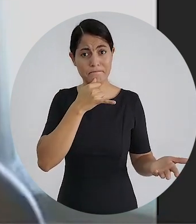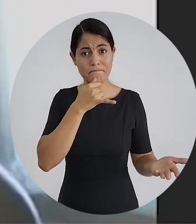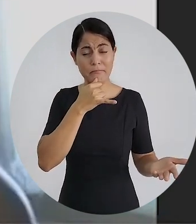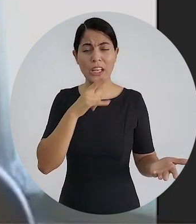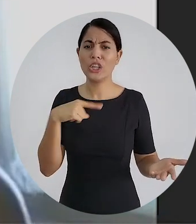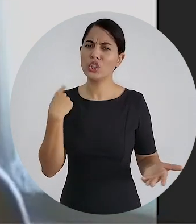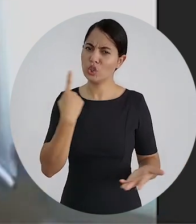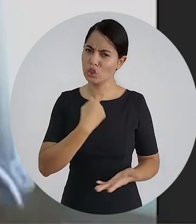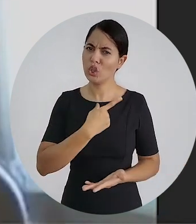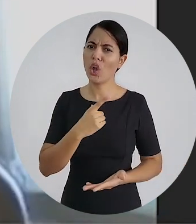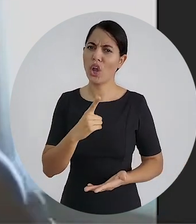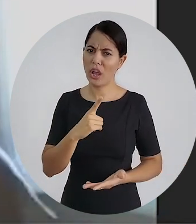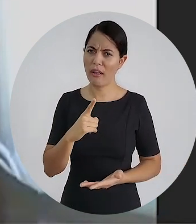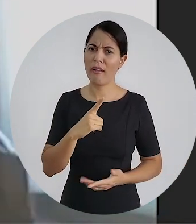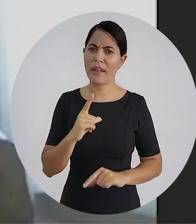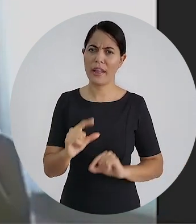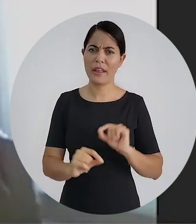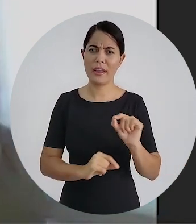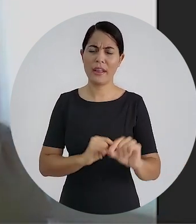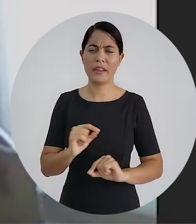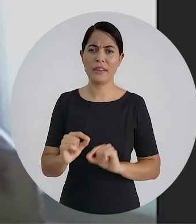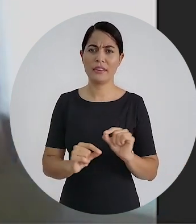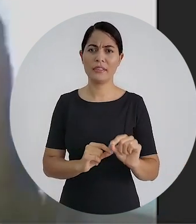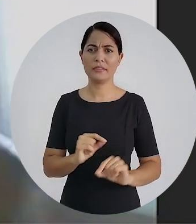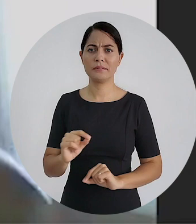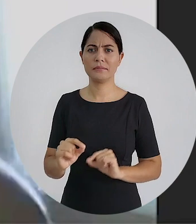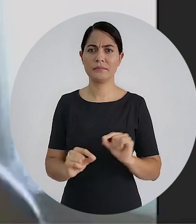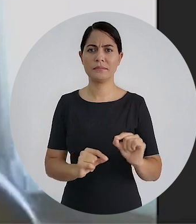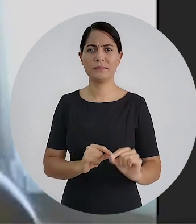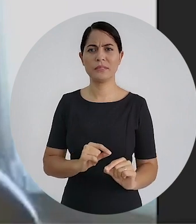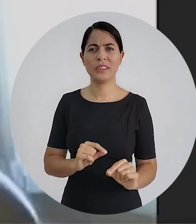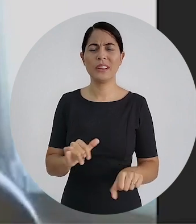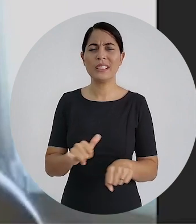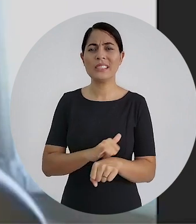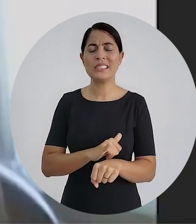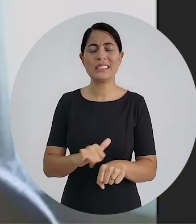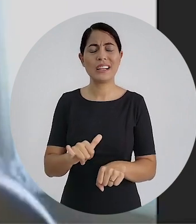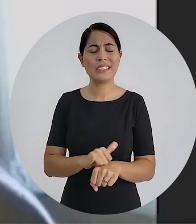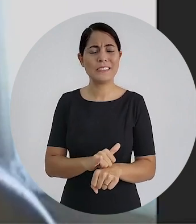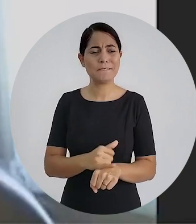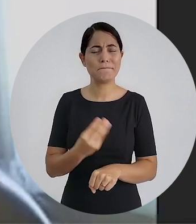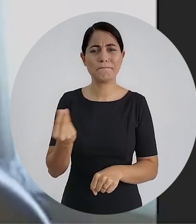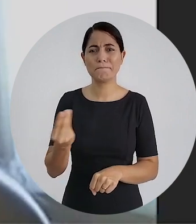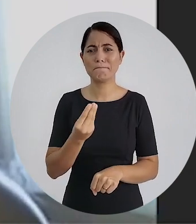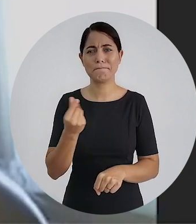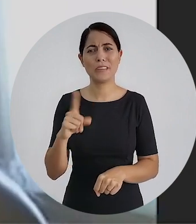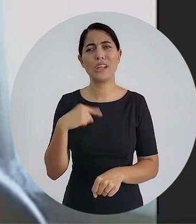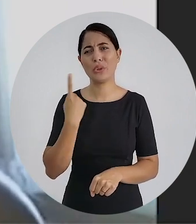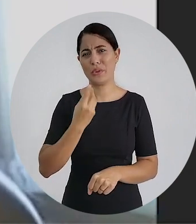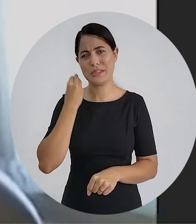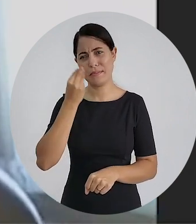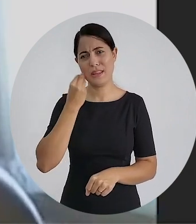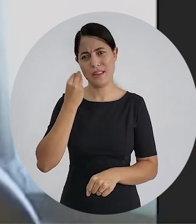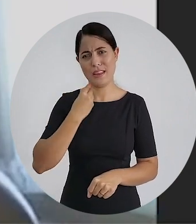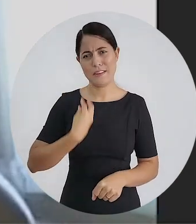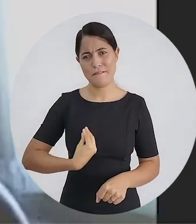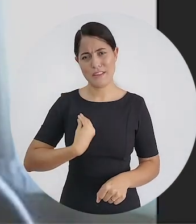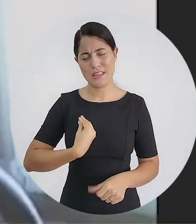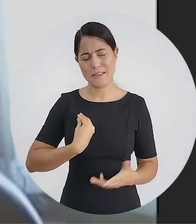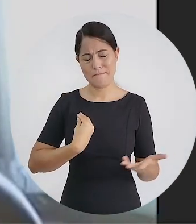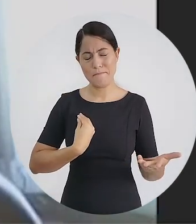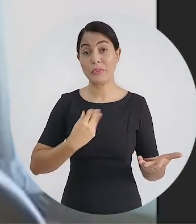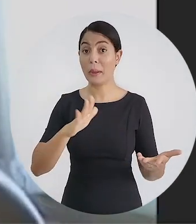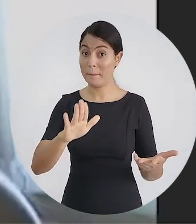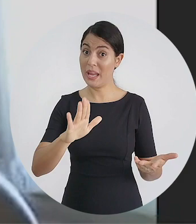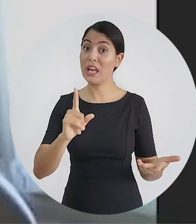gente teve ali aquilo chegou de uma outra maneira na nossa realidade. Então, que a